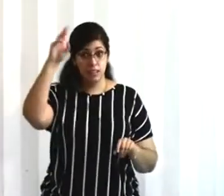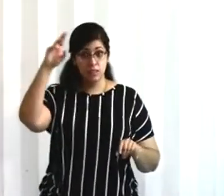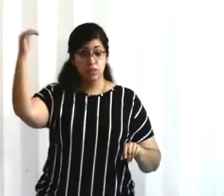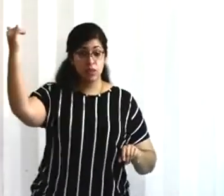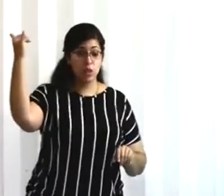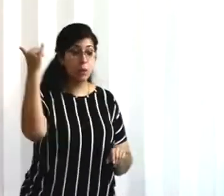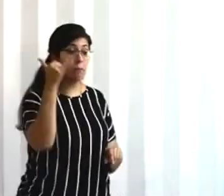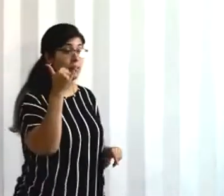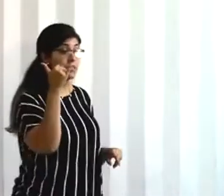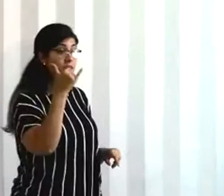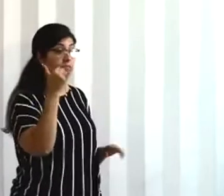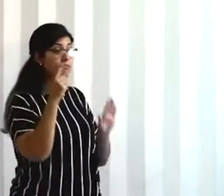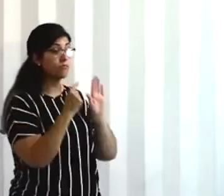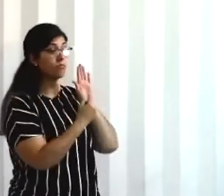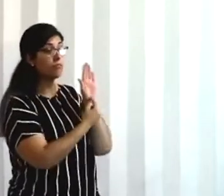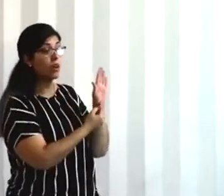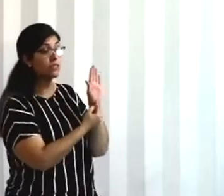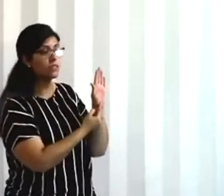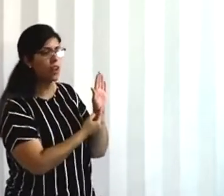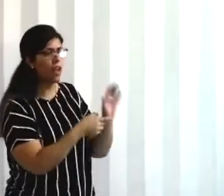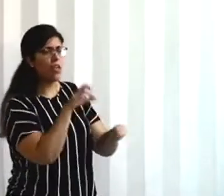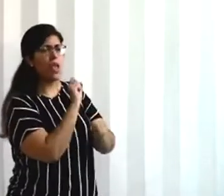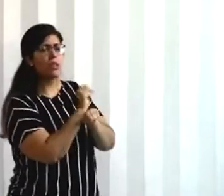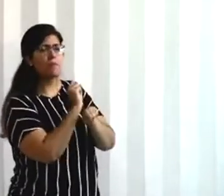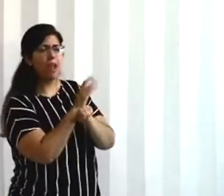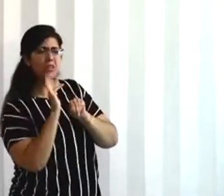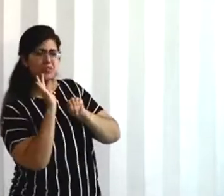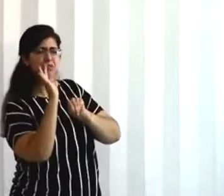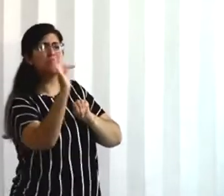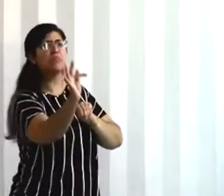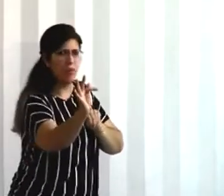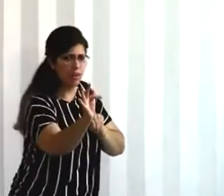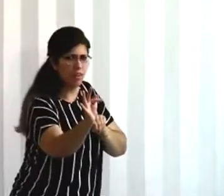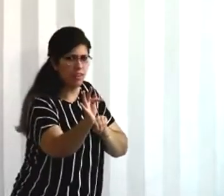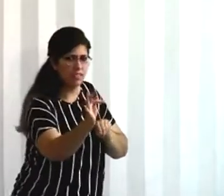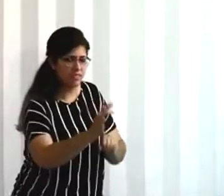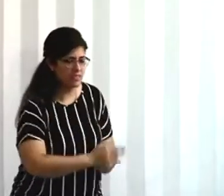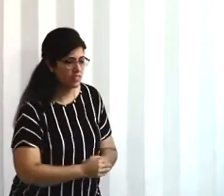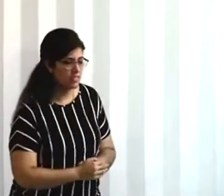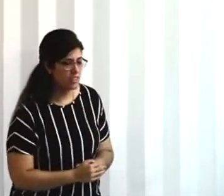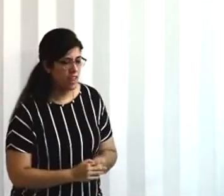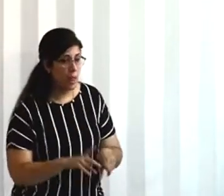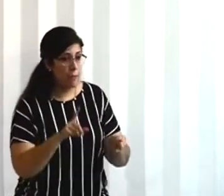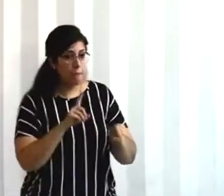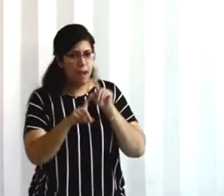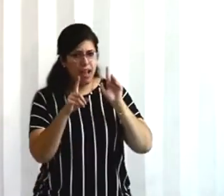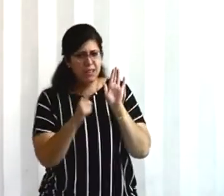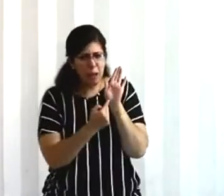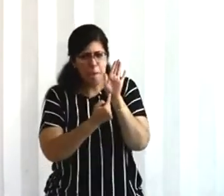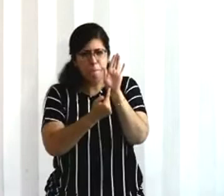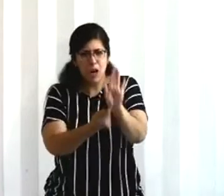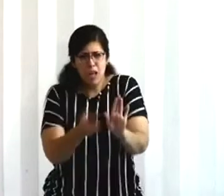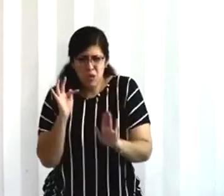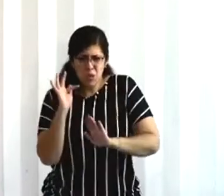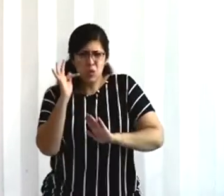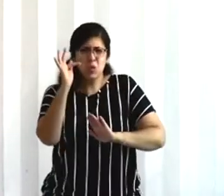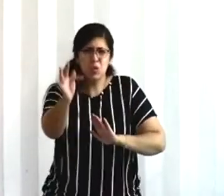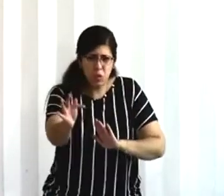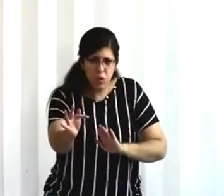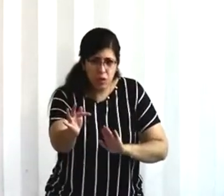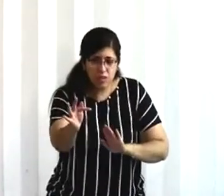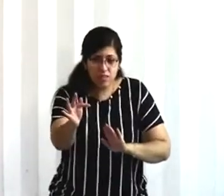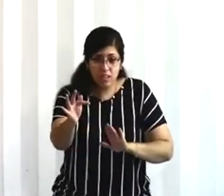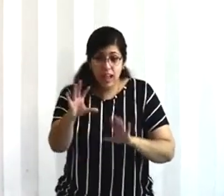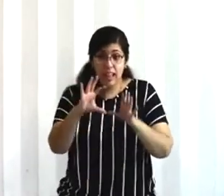ele traz esperança. E essa esperança está justamente sendo apontada para o